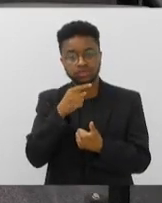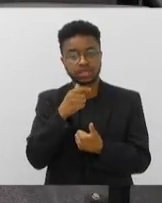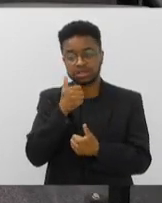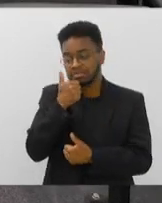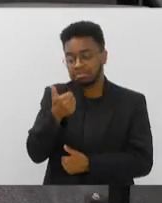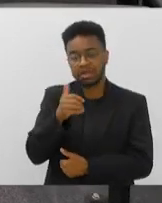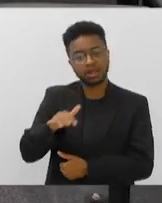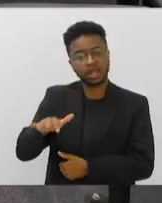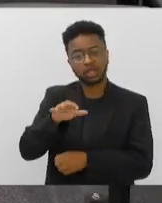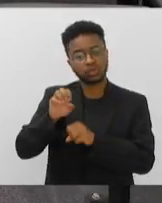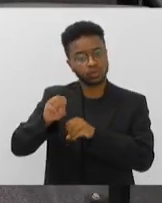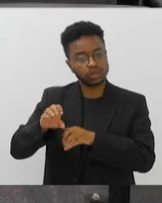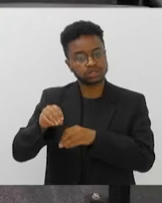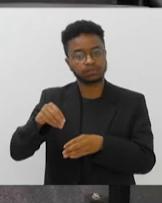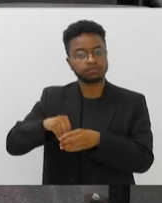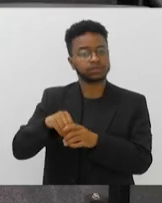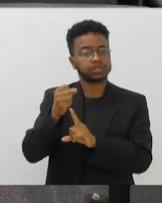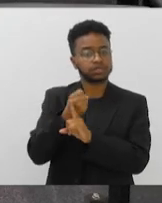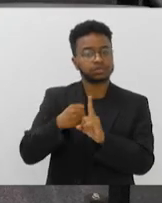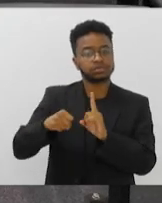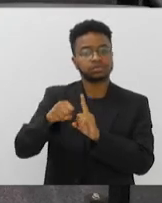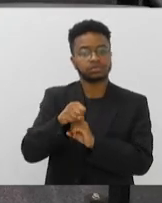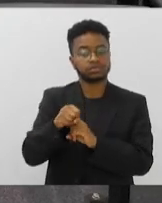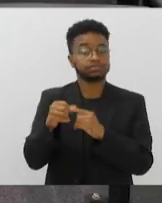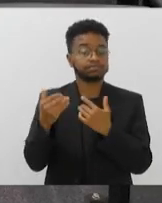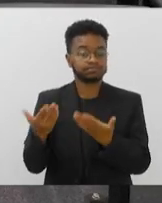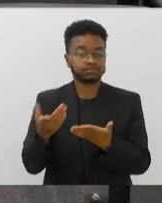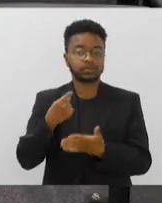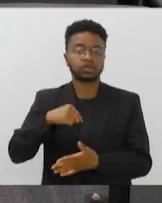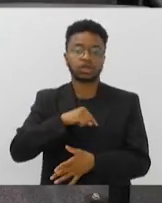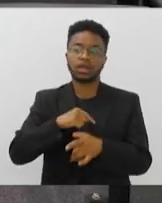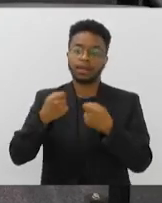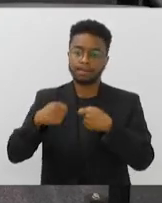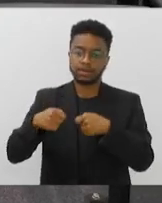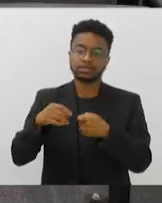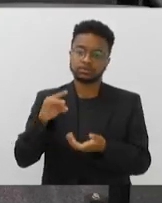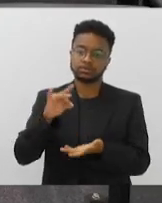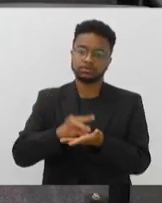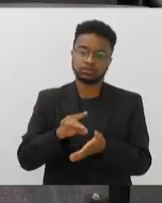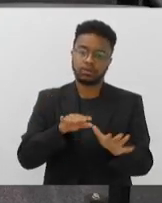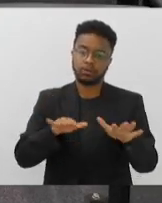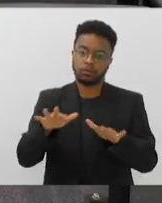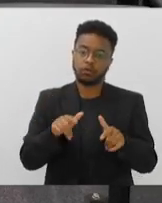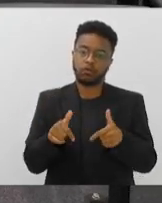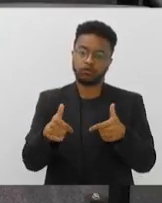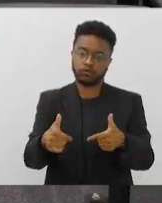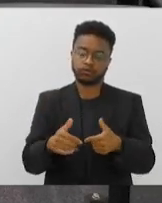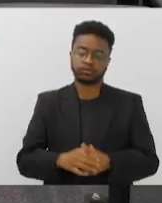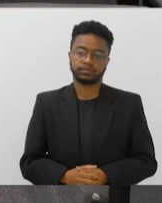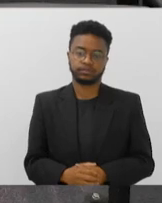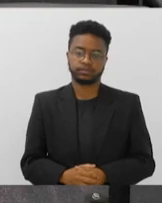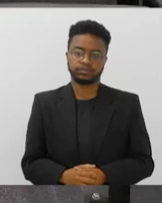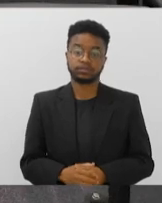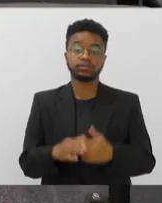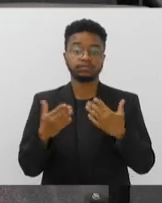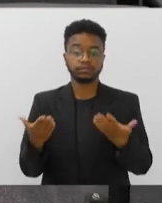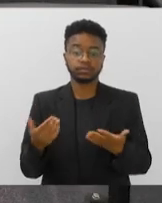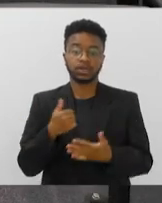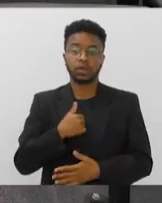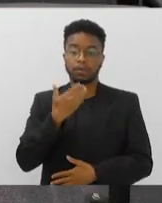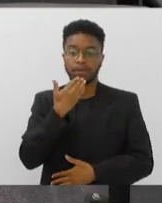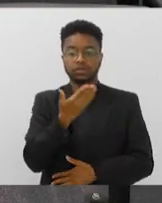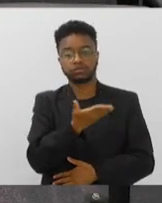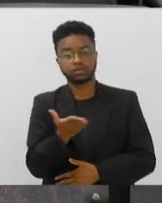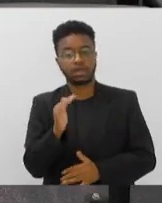ela não vai bem dentro da sociedade então a gente precisa fazer esse tipo de movimento então eu peço aqui um